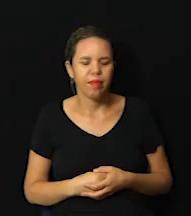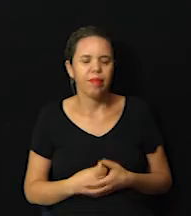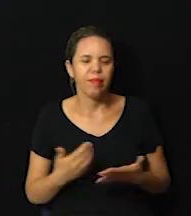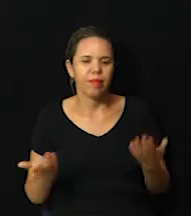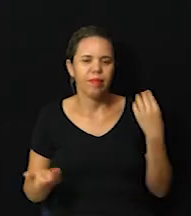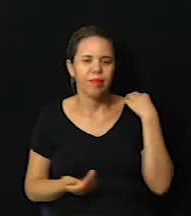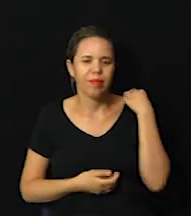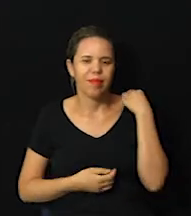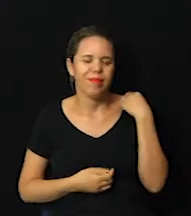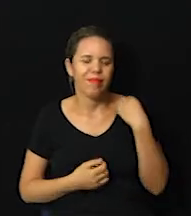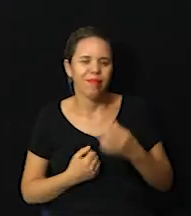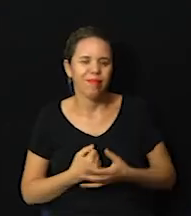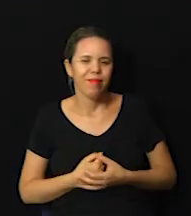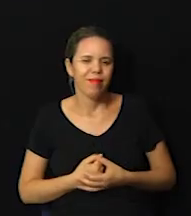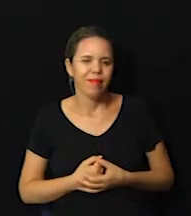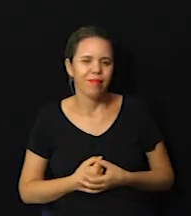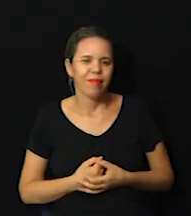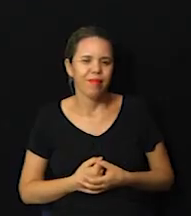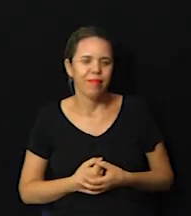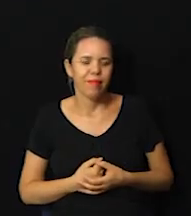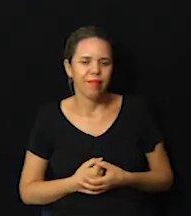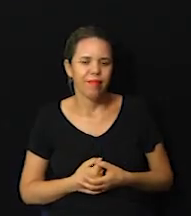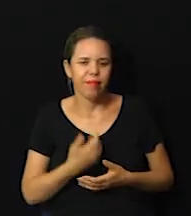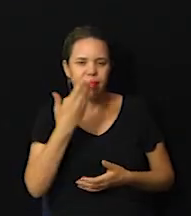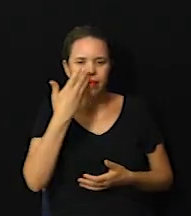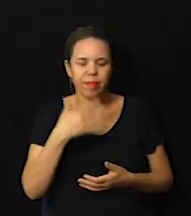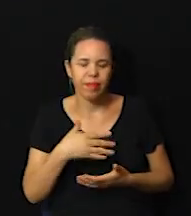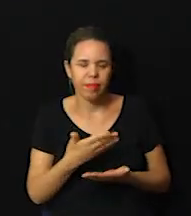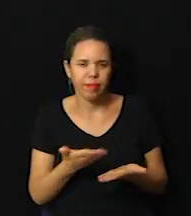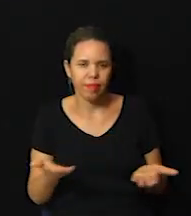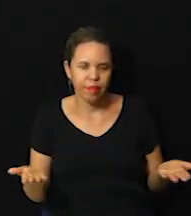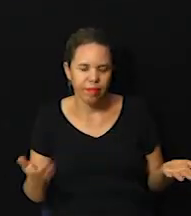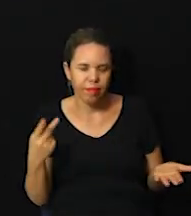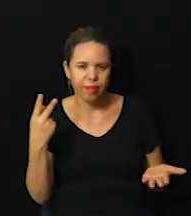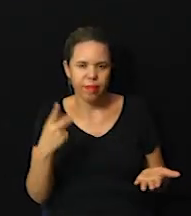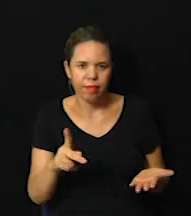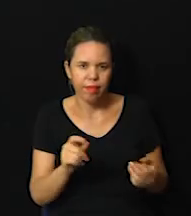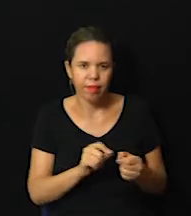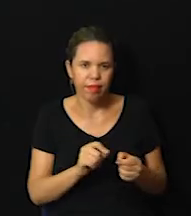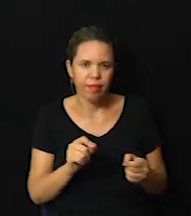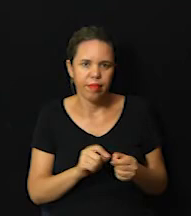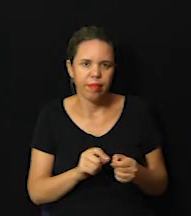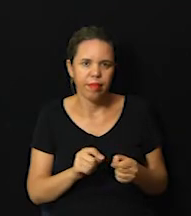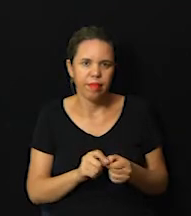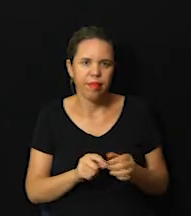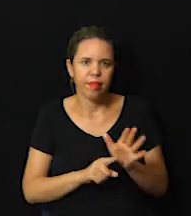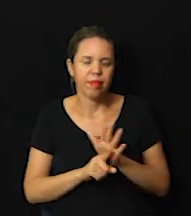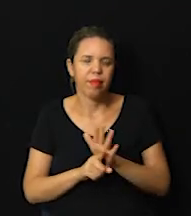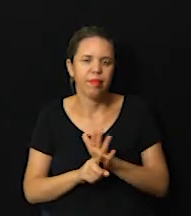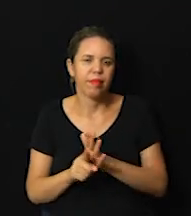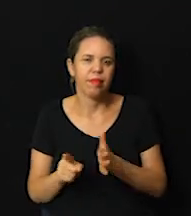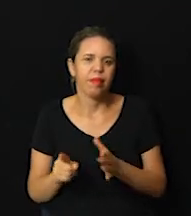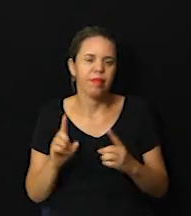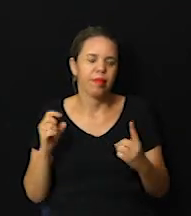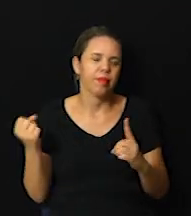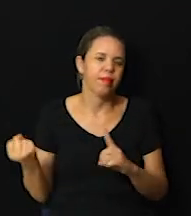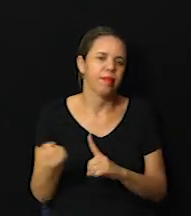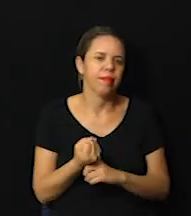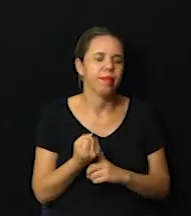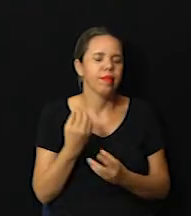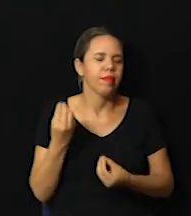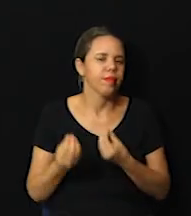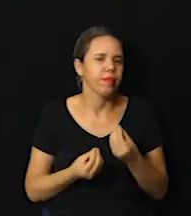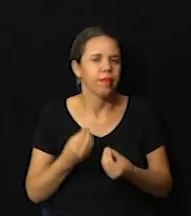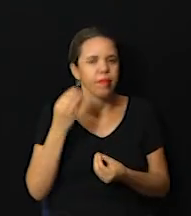contribui, né? Alessandra, mas essas crianças, vocês fazem algum tipo de busca ativa com assistente